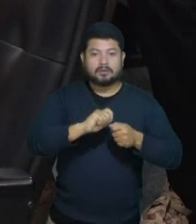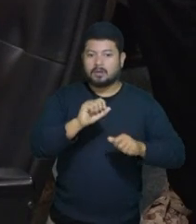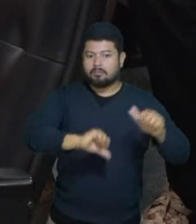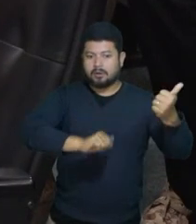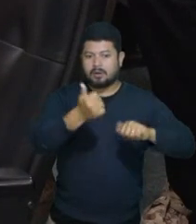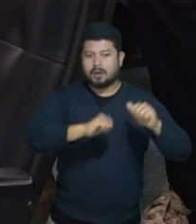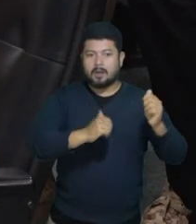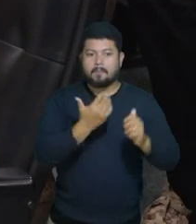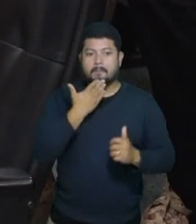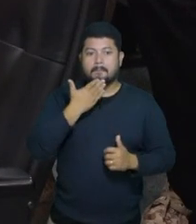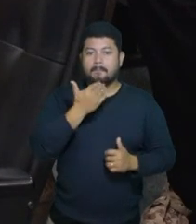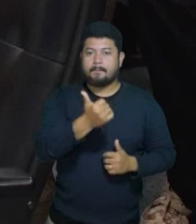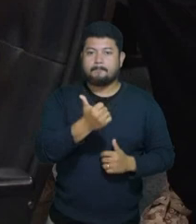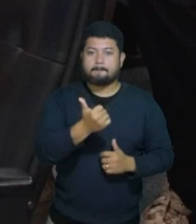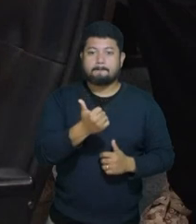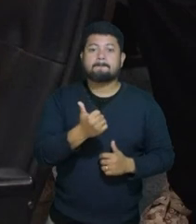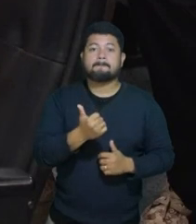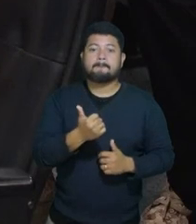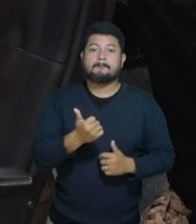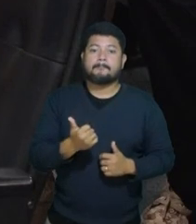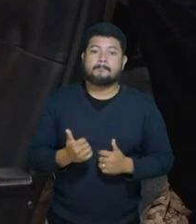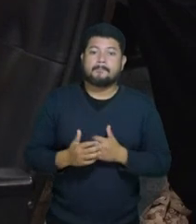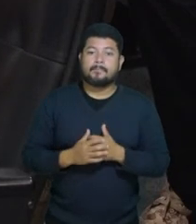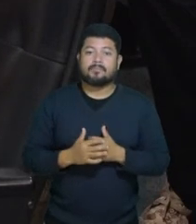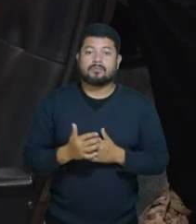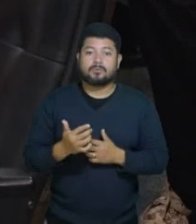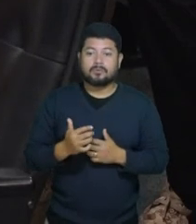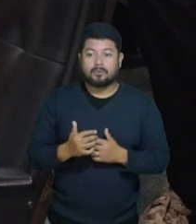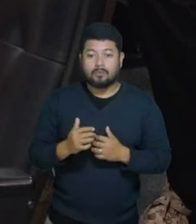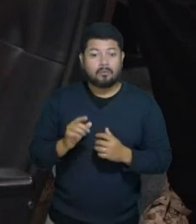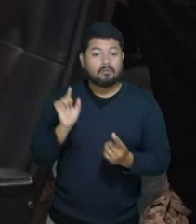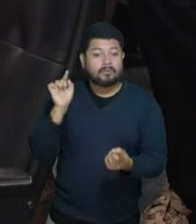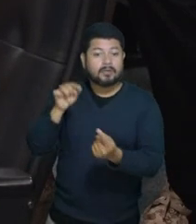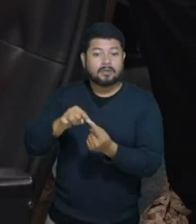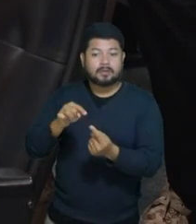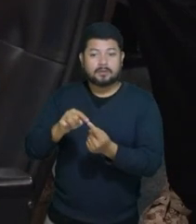essa finalidade de melhorar as políticas públicas, né?